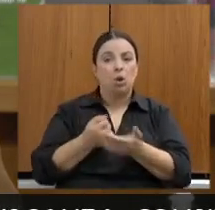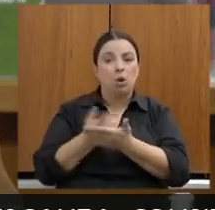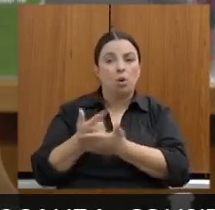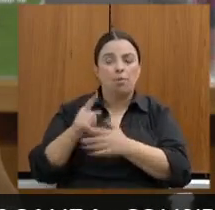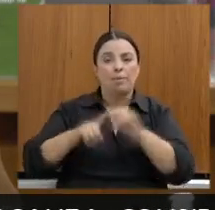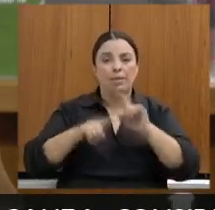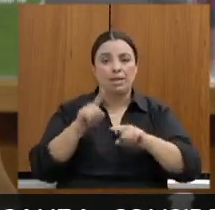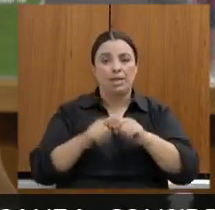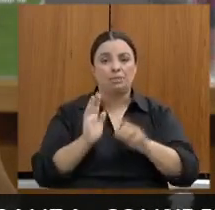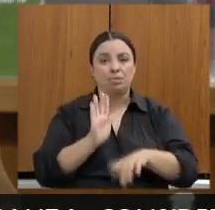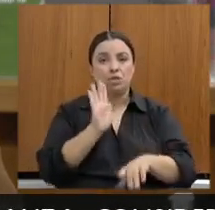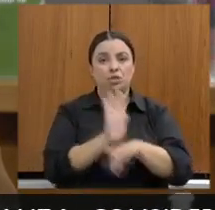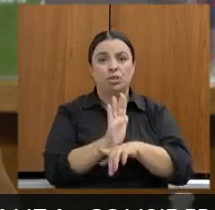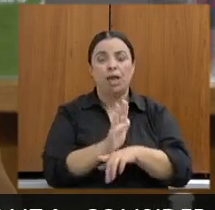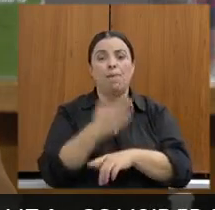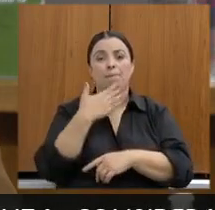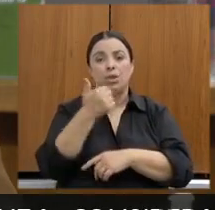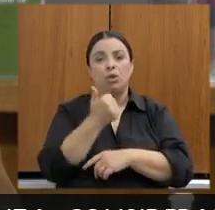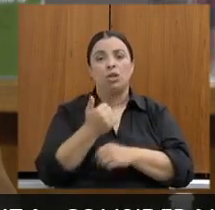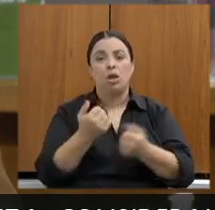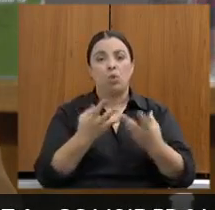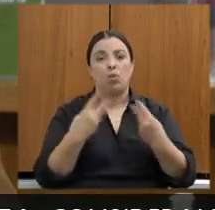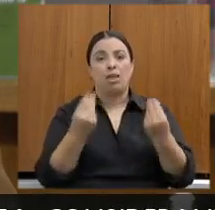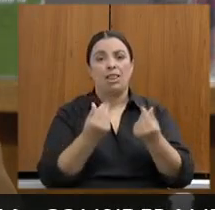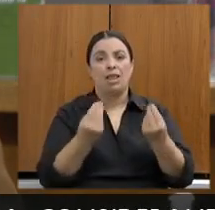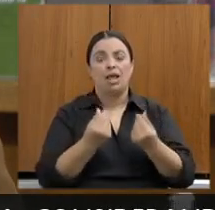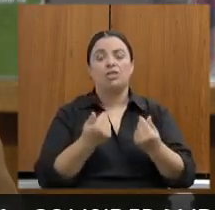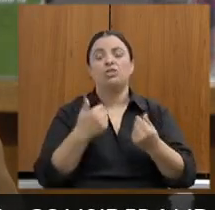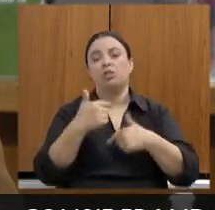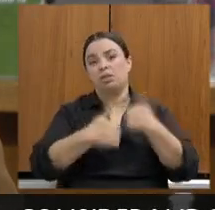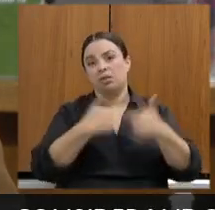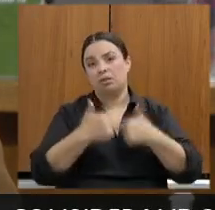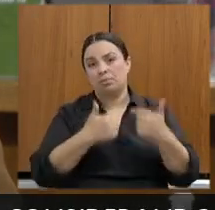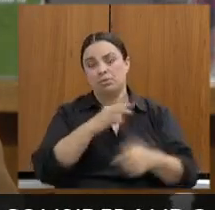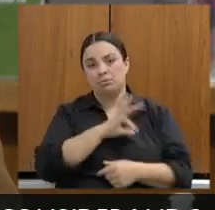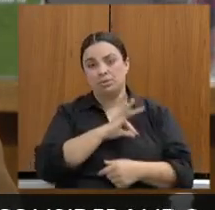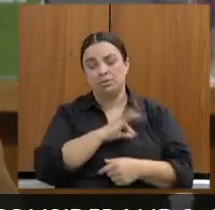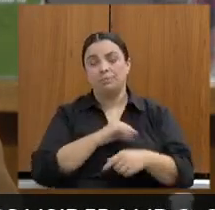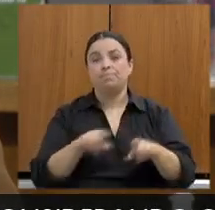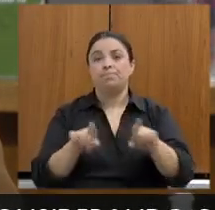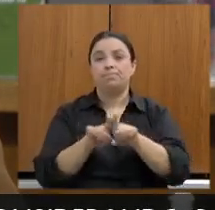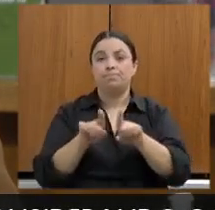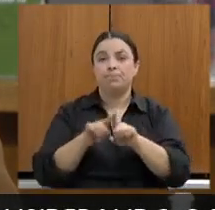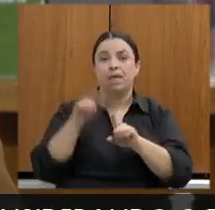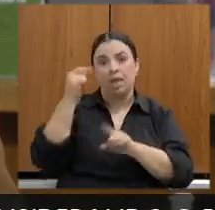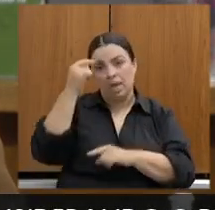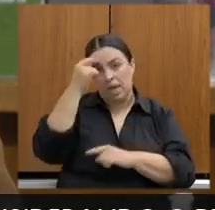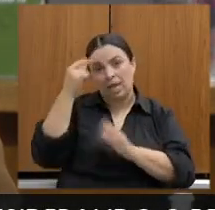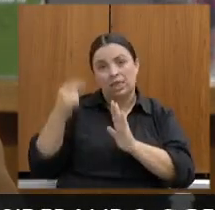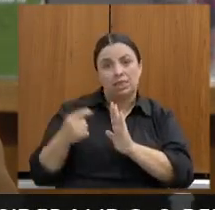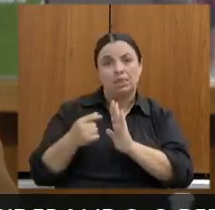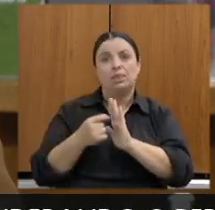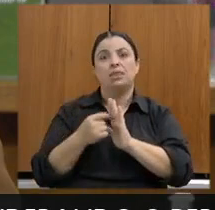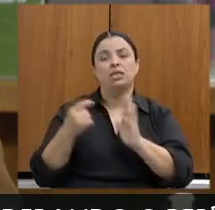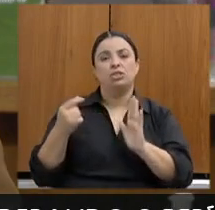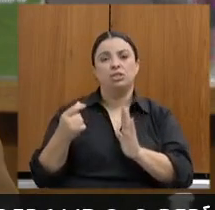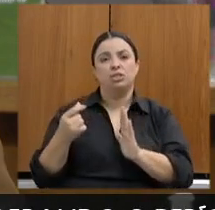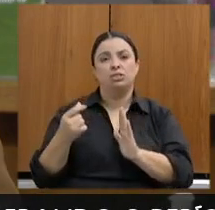reformas que a gente não fazia bastante tempo a gente tá conseguindo né inteligência de Segurança Pública a